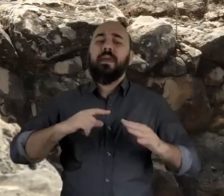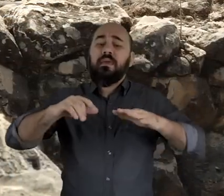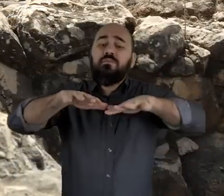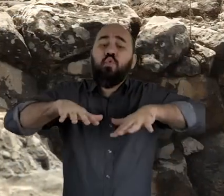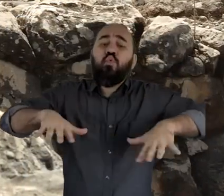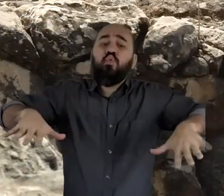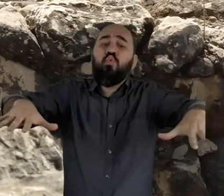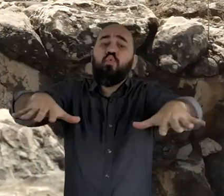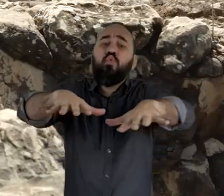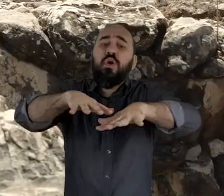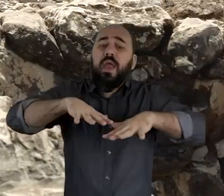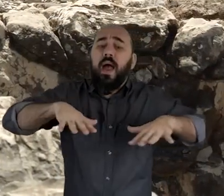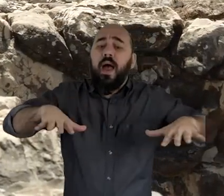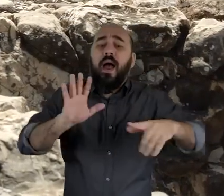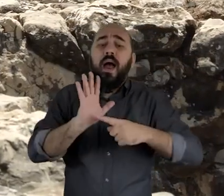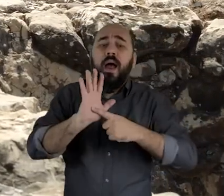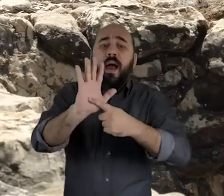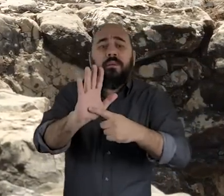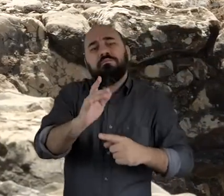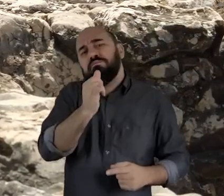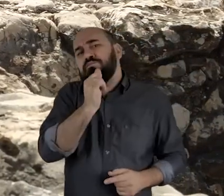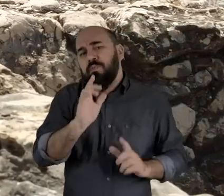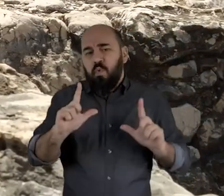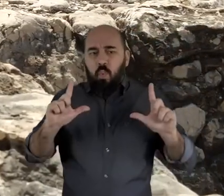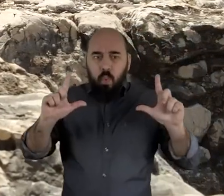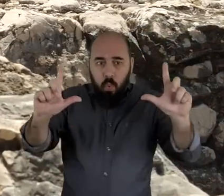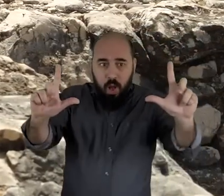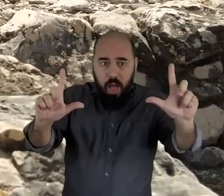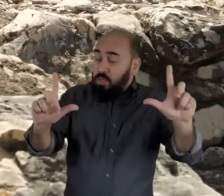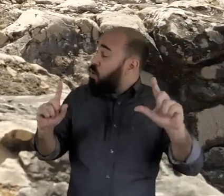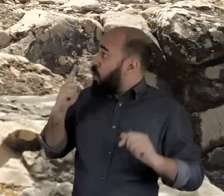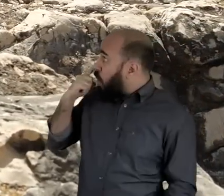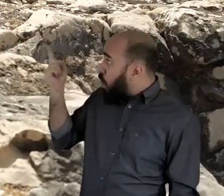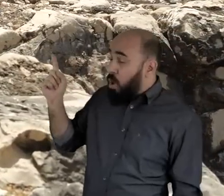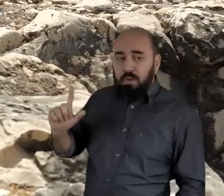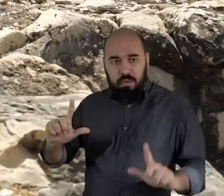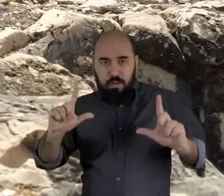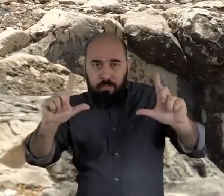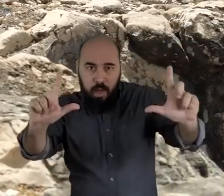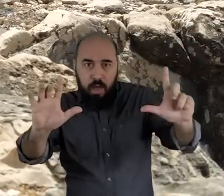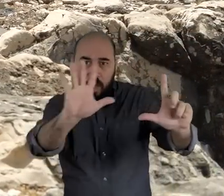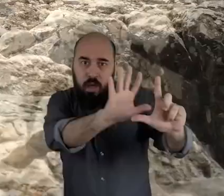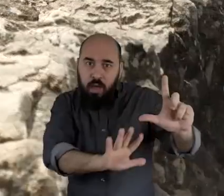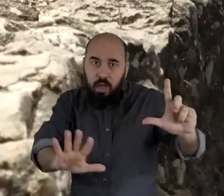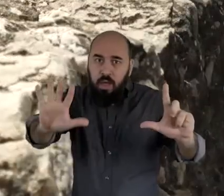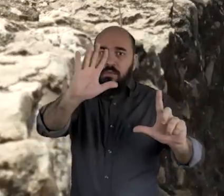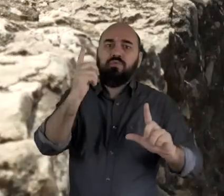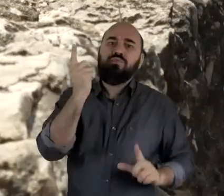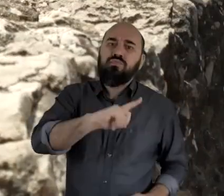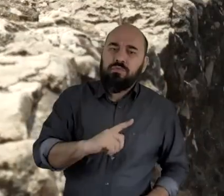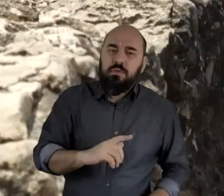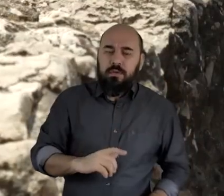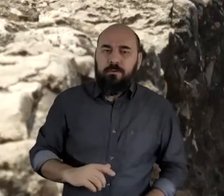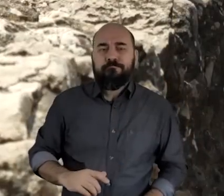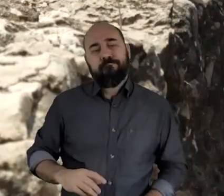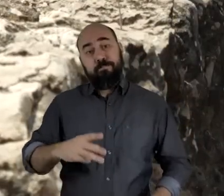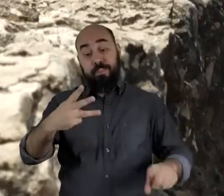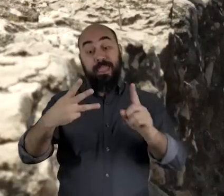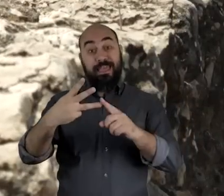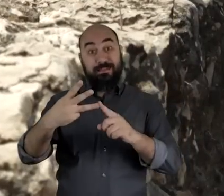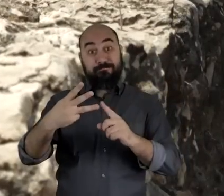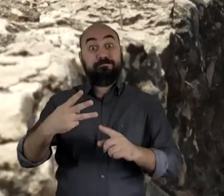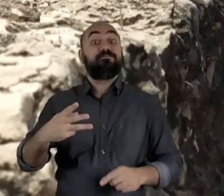estas histórias, ou seja, ela coloca as histórias dentro de um quadro, dentro de uma moldura que faz todo sentido. E, além disso, em terceiro